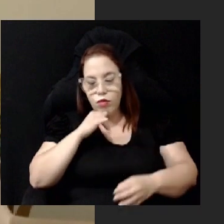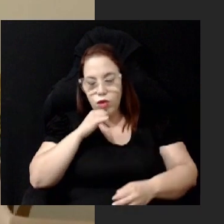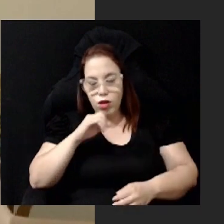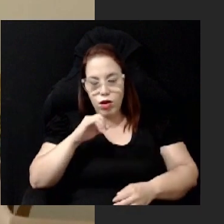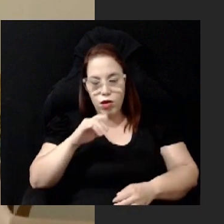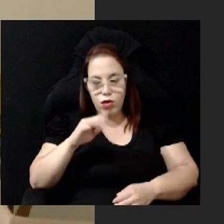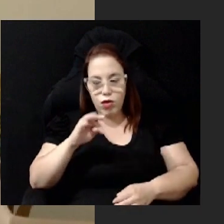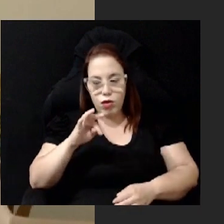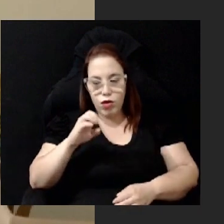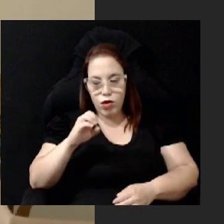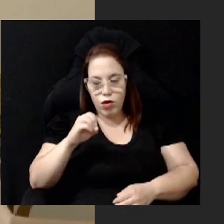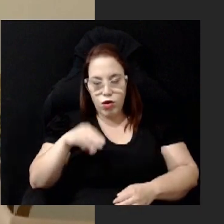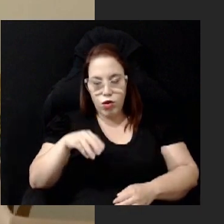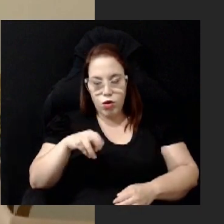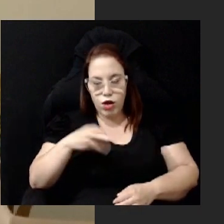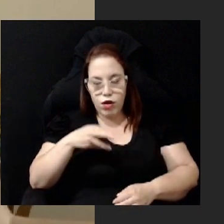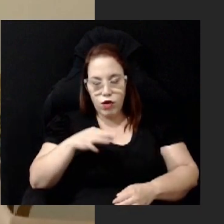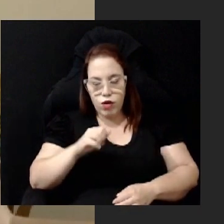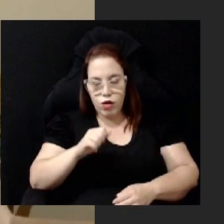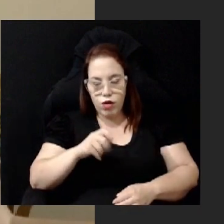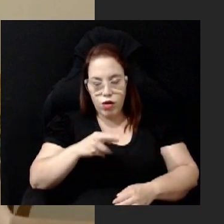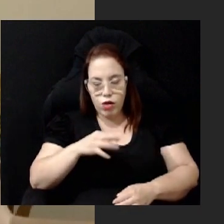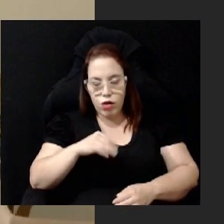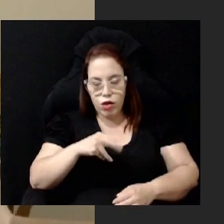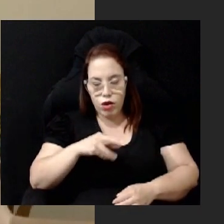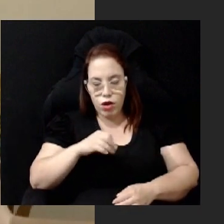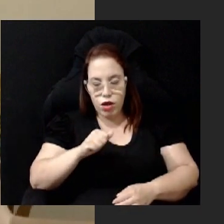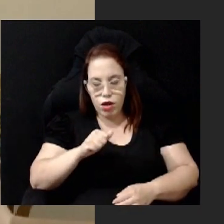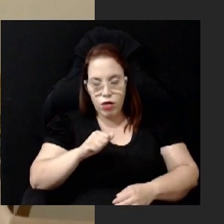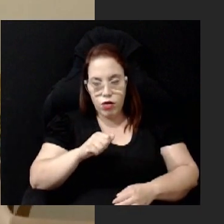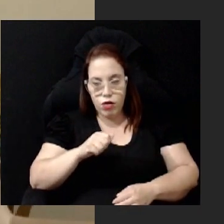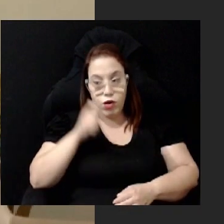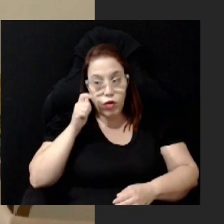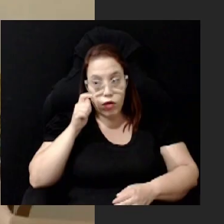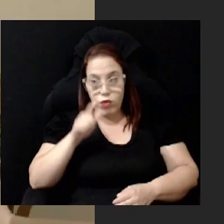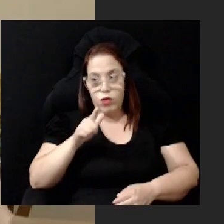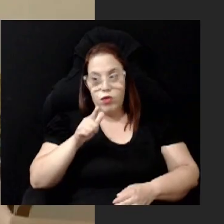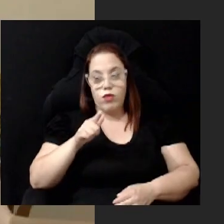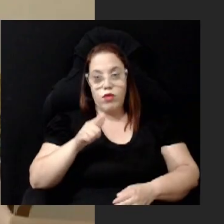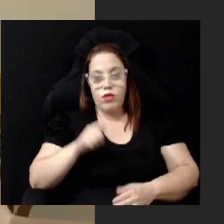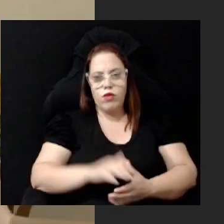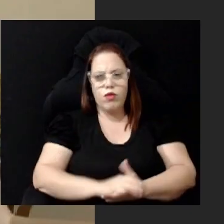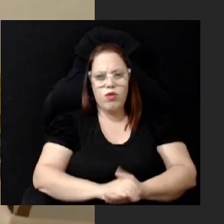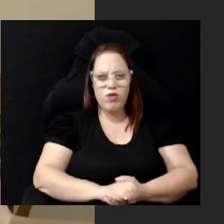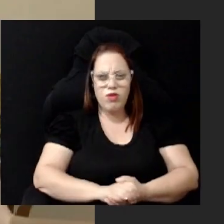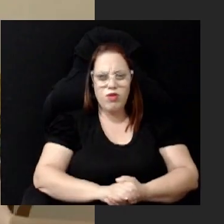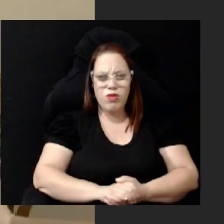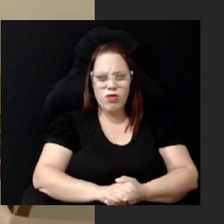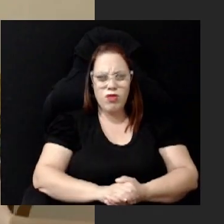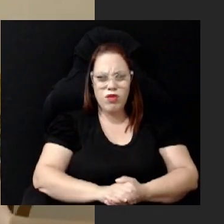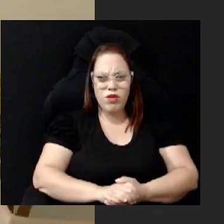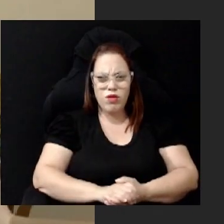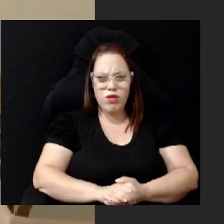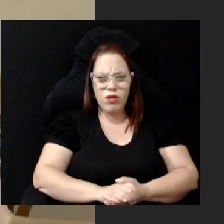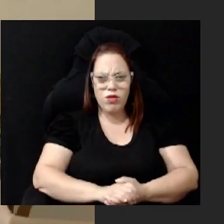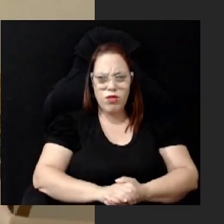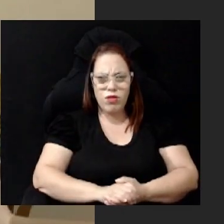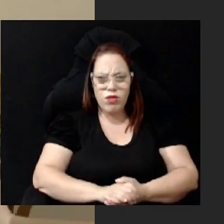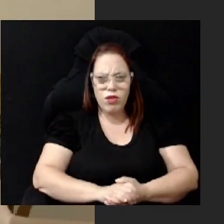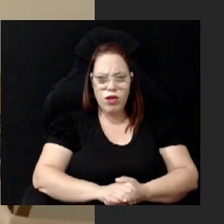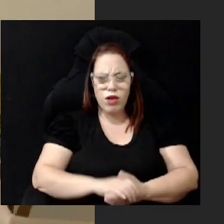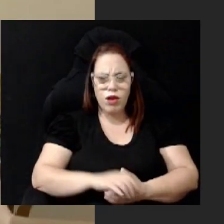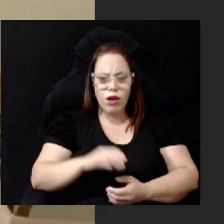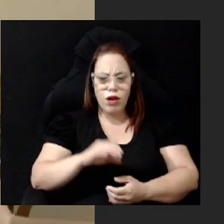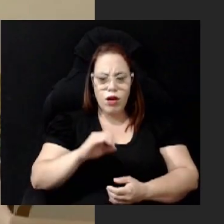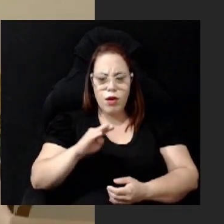uma tomografia ou uma ressonância, para descartar que aquilo seja um processo degenerativo, uma hérnia de disco, os famosos bicos